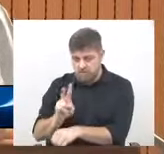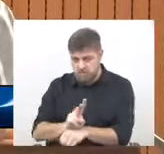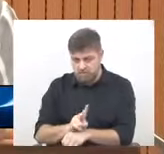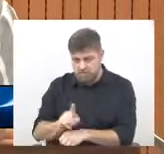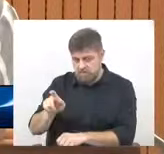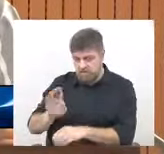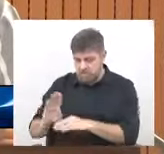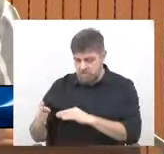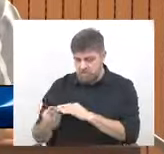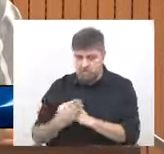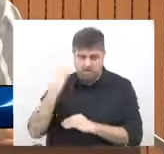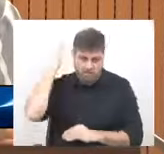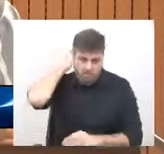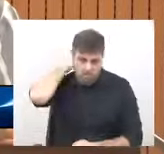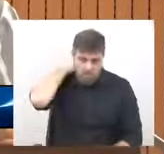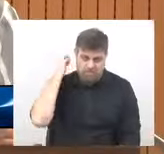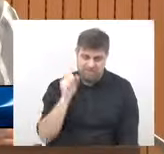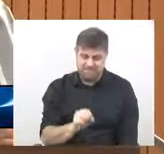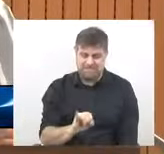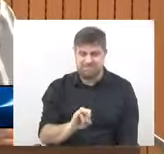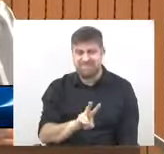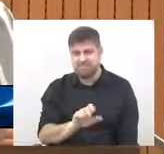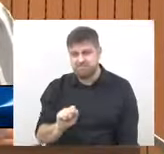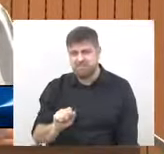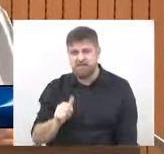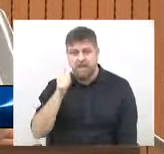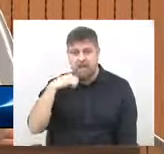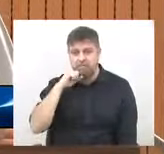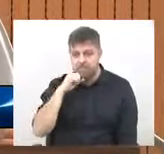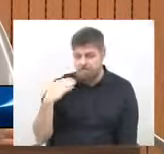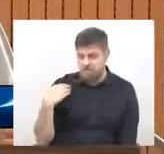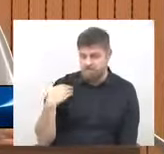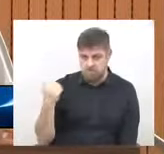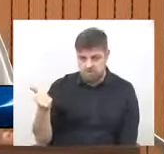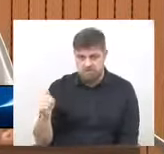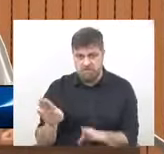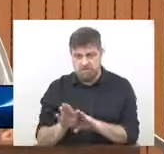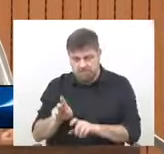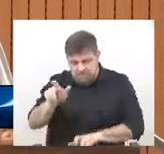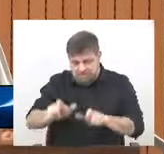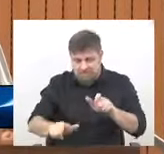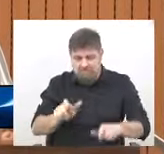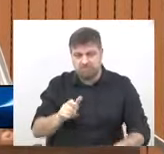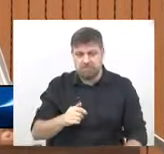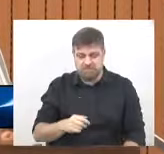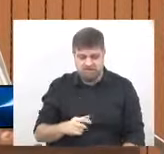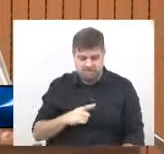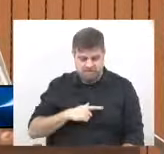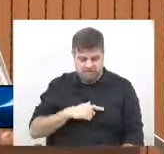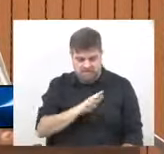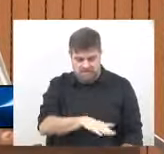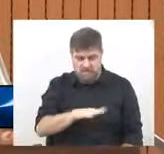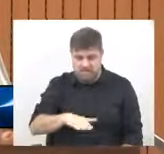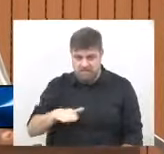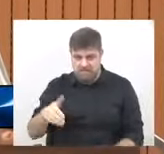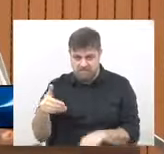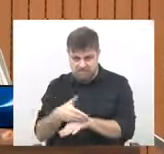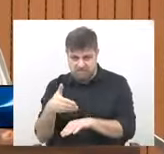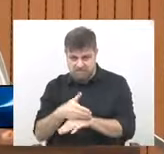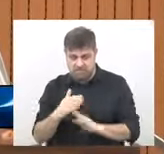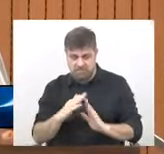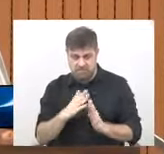Eu fui procurada por várias, principalmente mães e responsáveis de crianças que